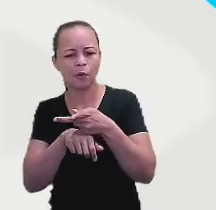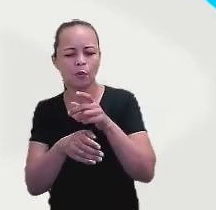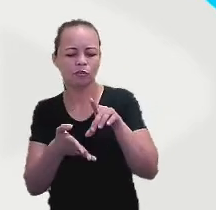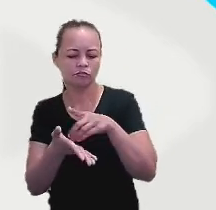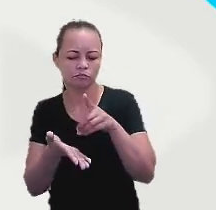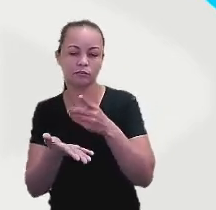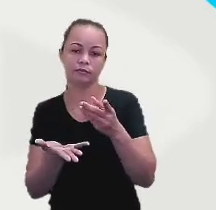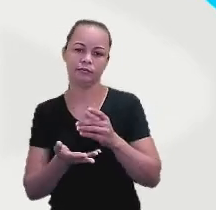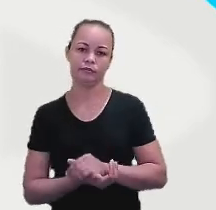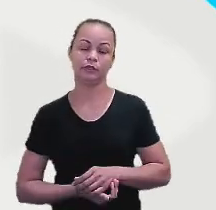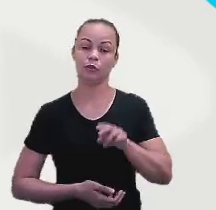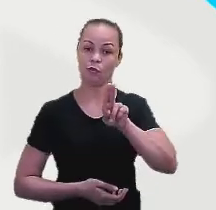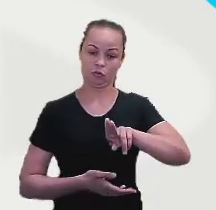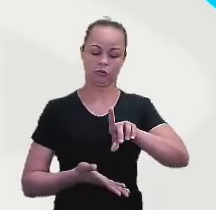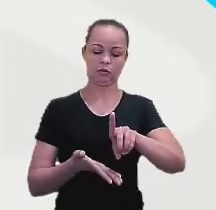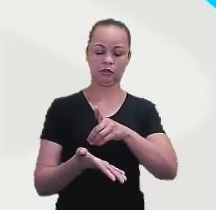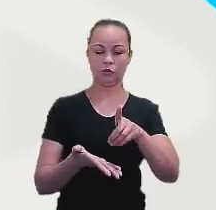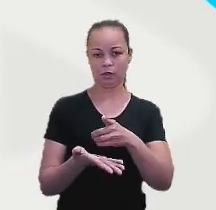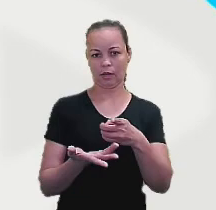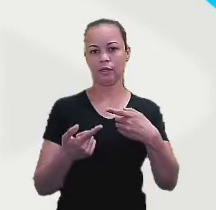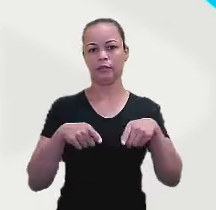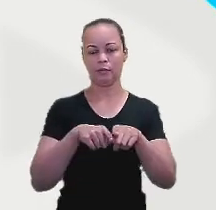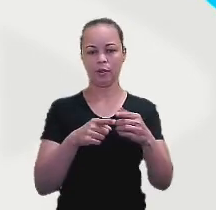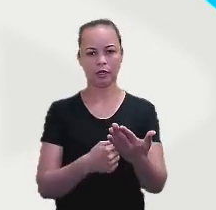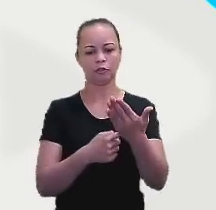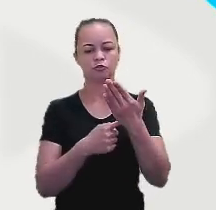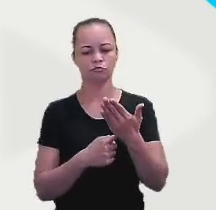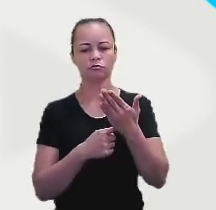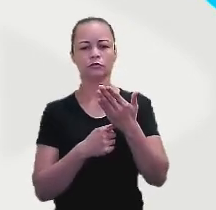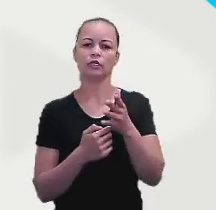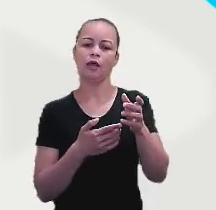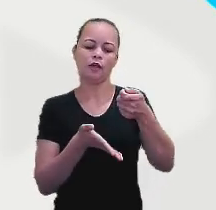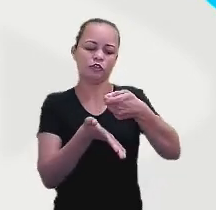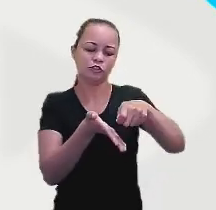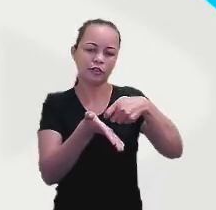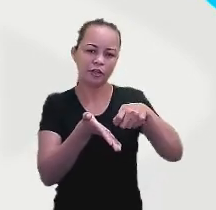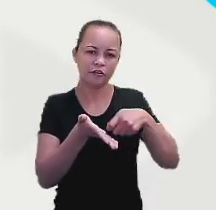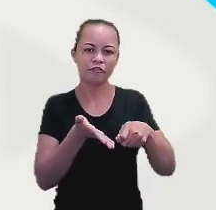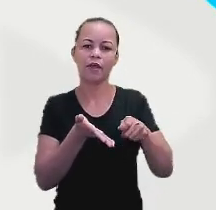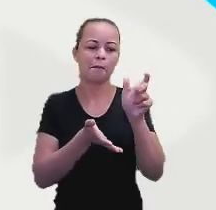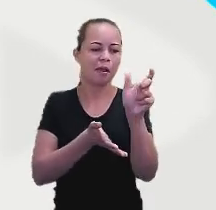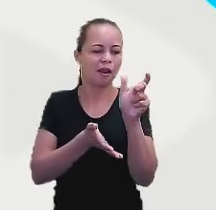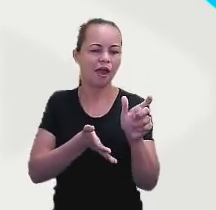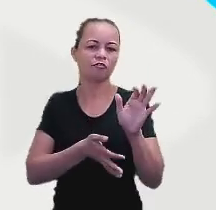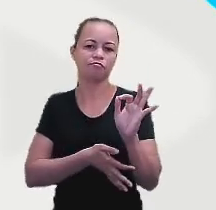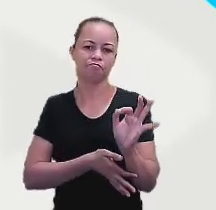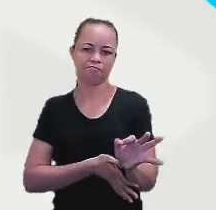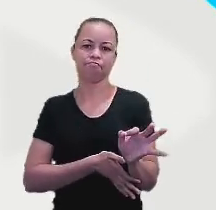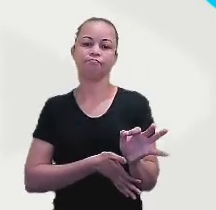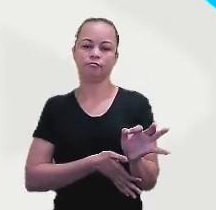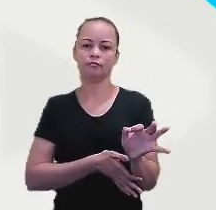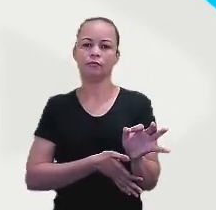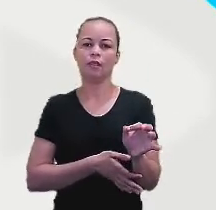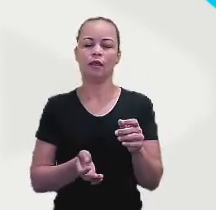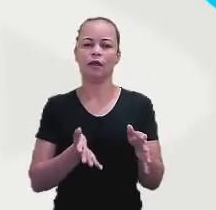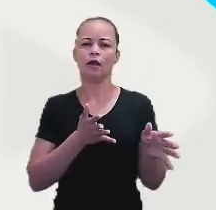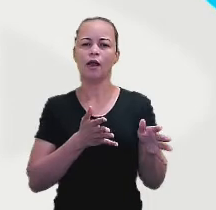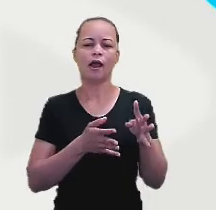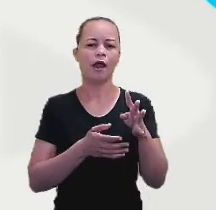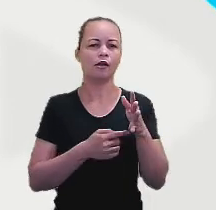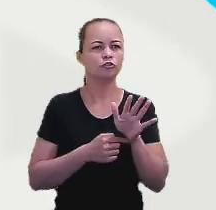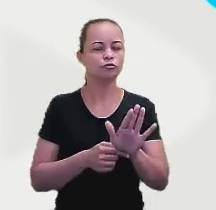dicionário, pessoal, é bastante importante porque nos ajuda a escrever as palavras de forma correta, nos ajuda a